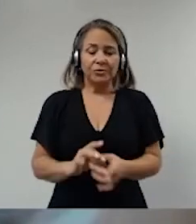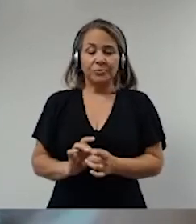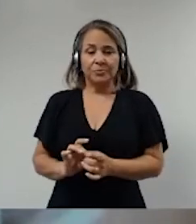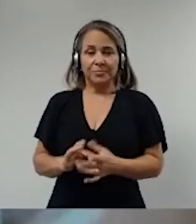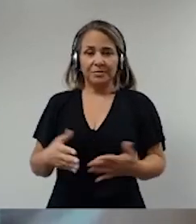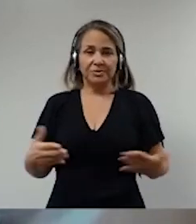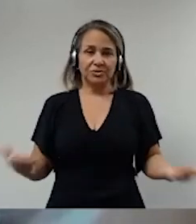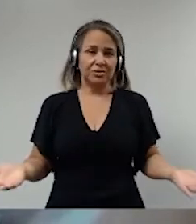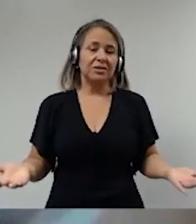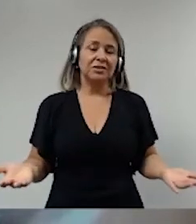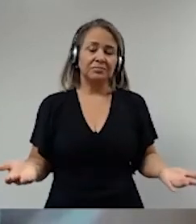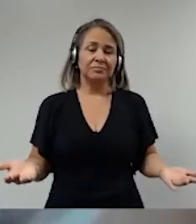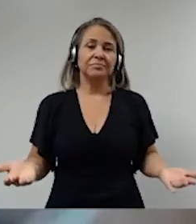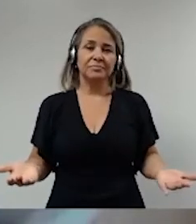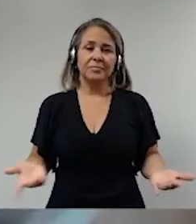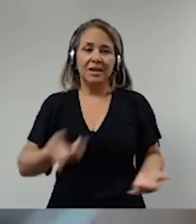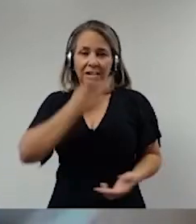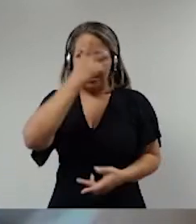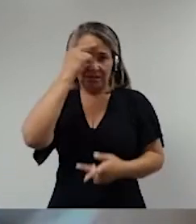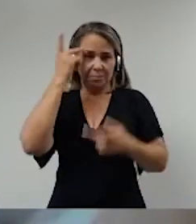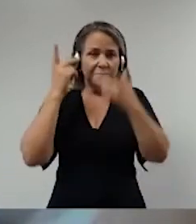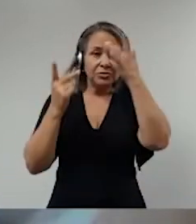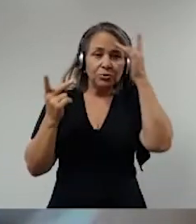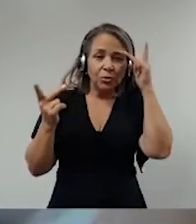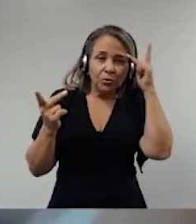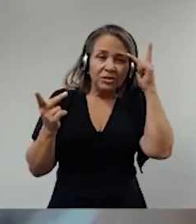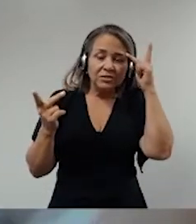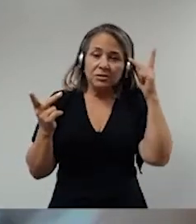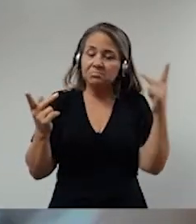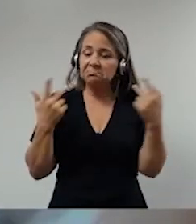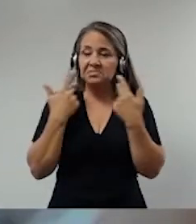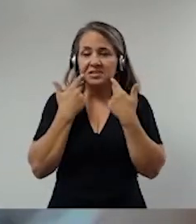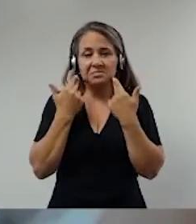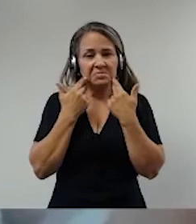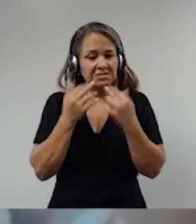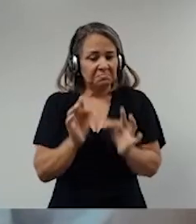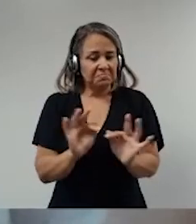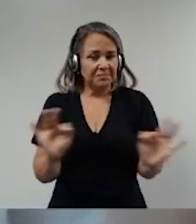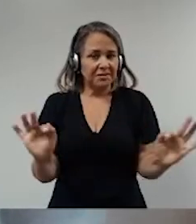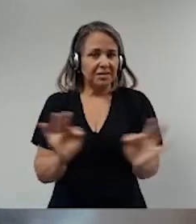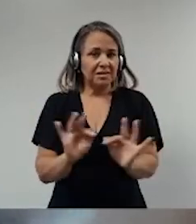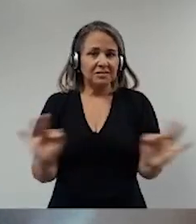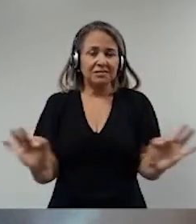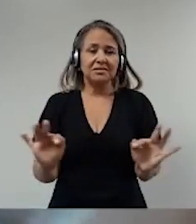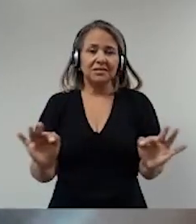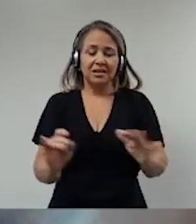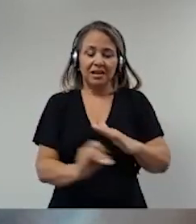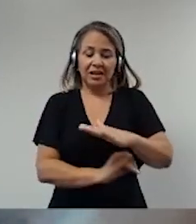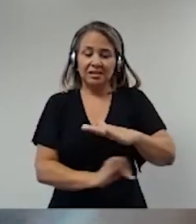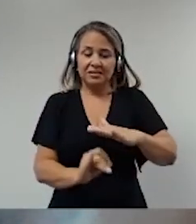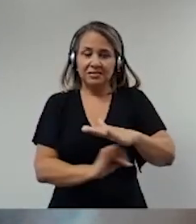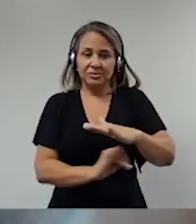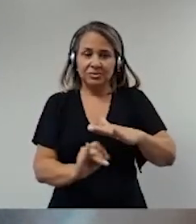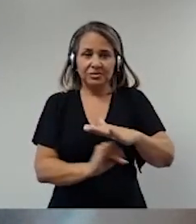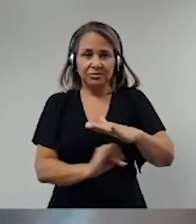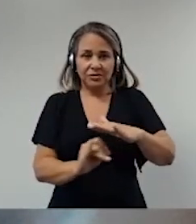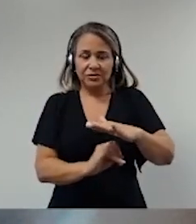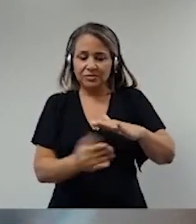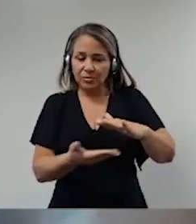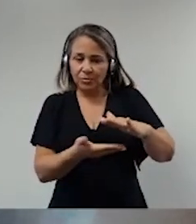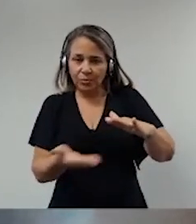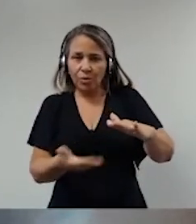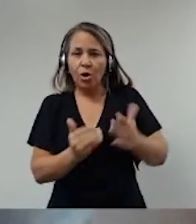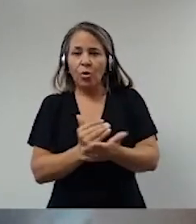permitir que pessoas simplesmente, que essas instituições simplesmente virem